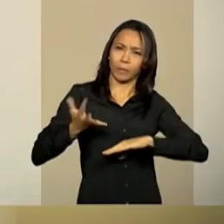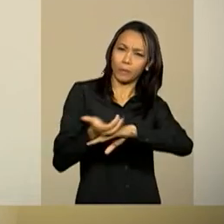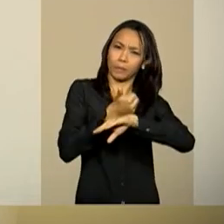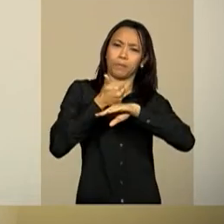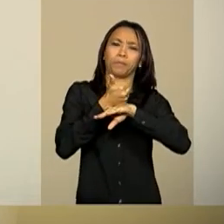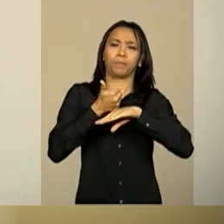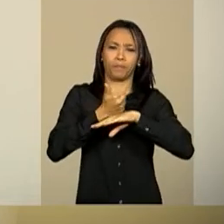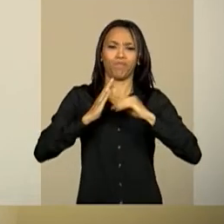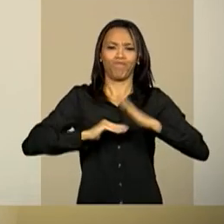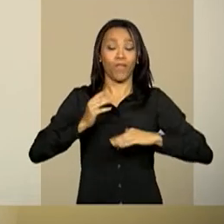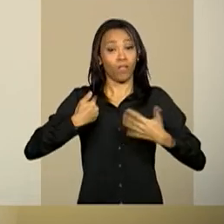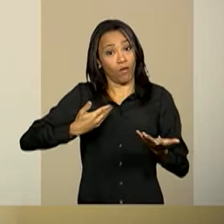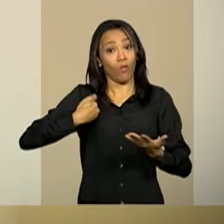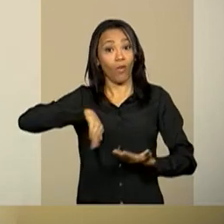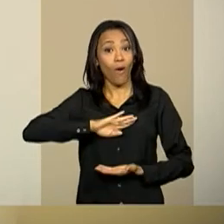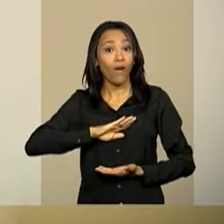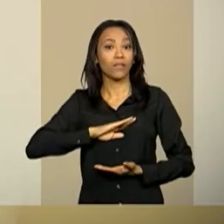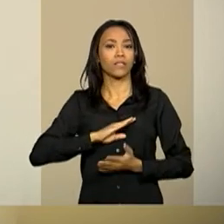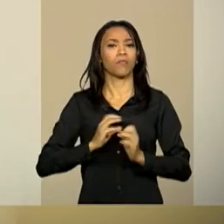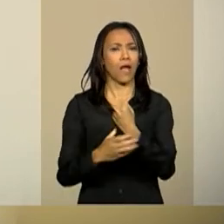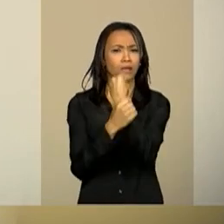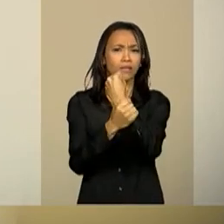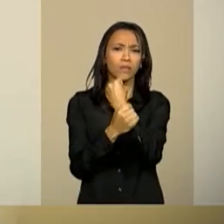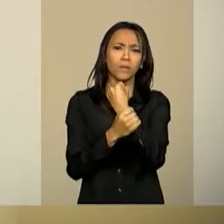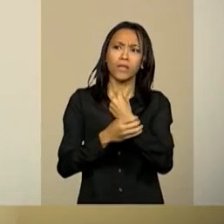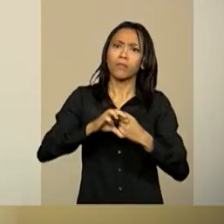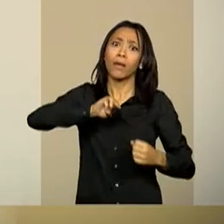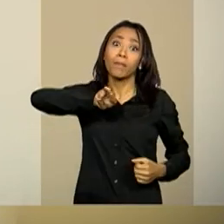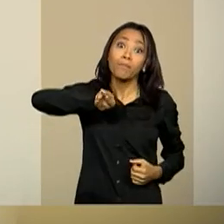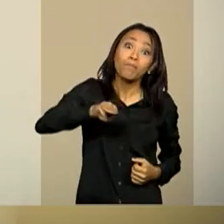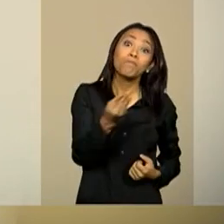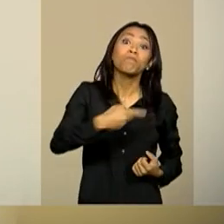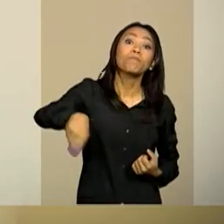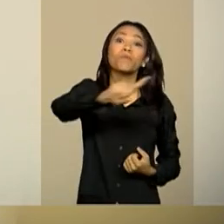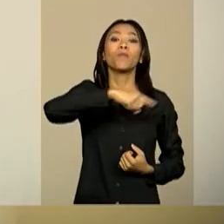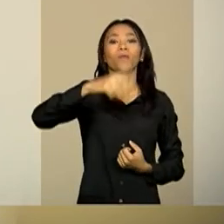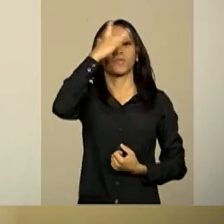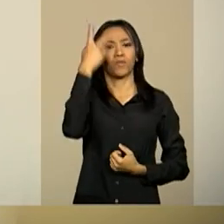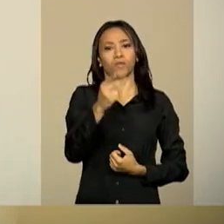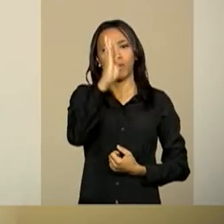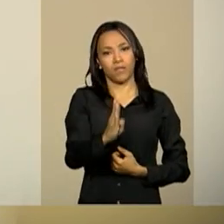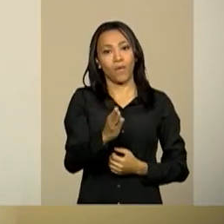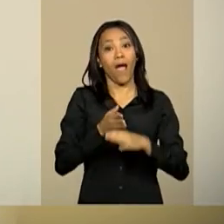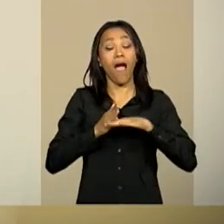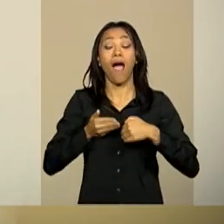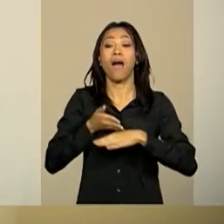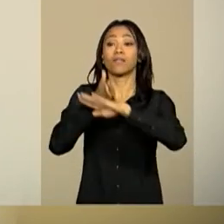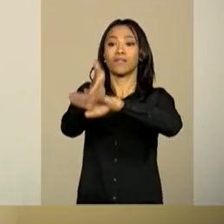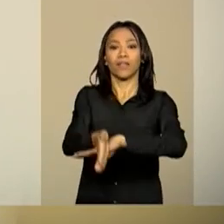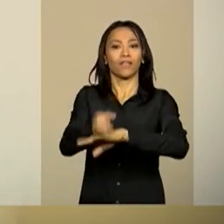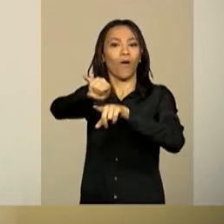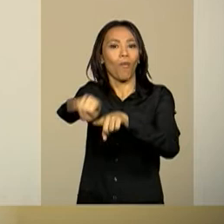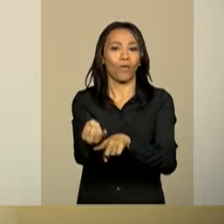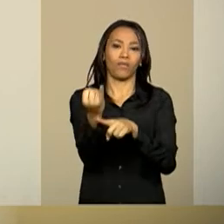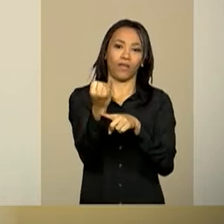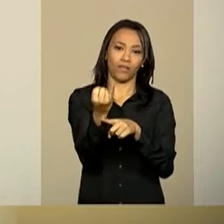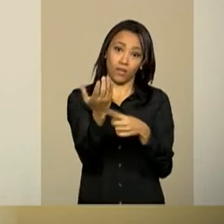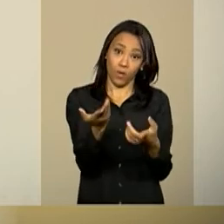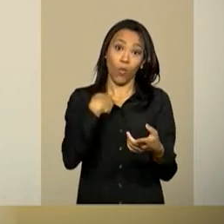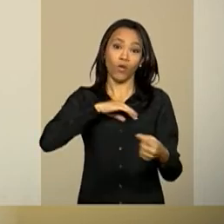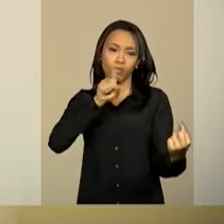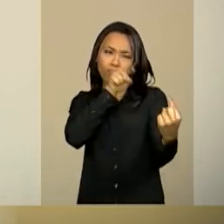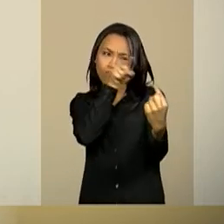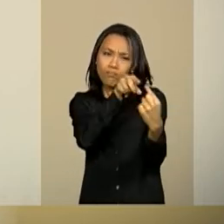profissional nós estamos garantindo para milhões de brasileiros o acesso às oportunidades a